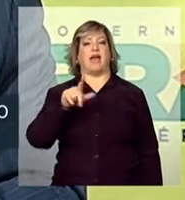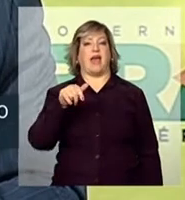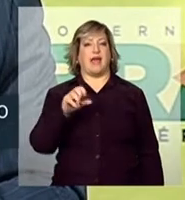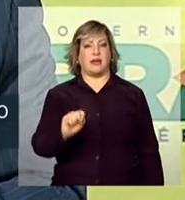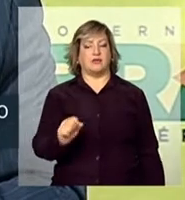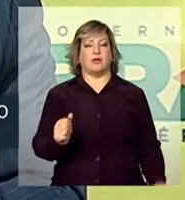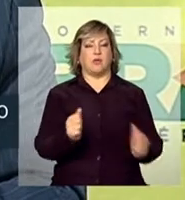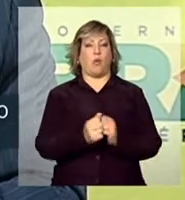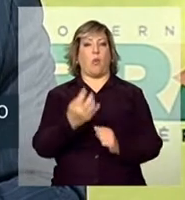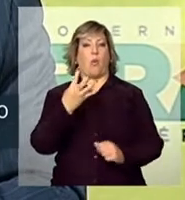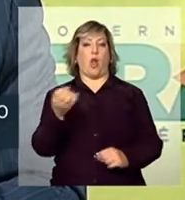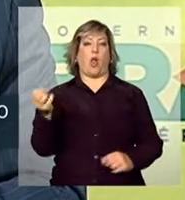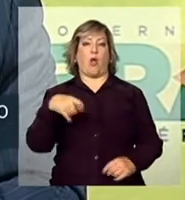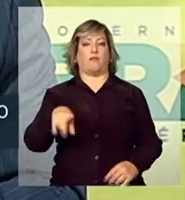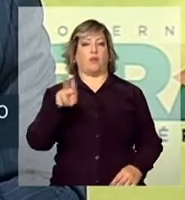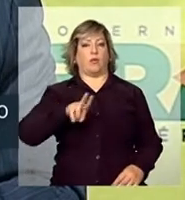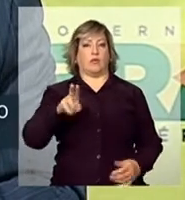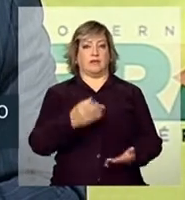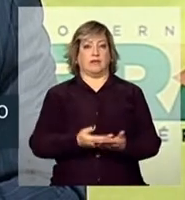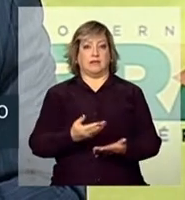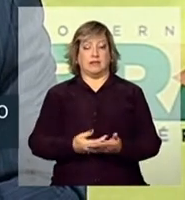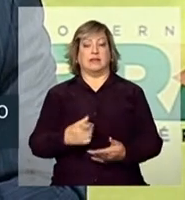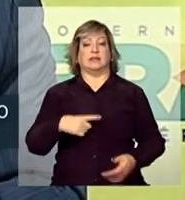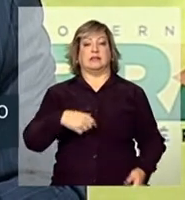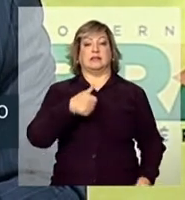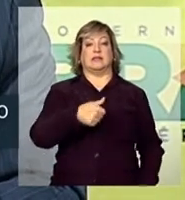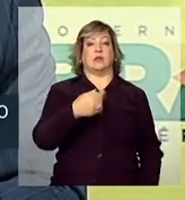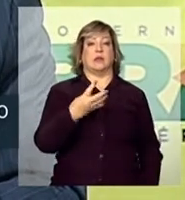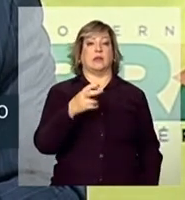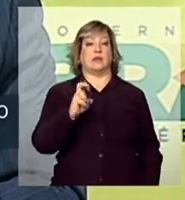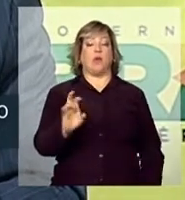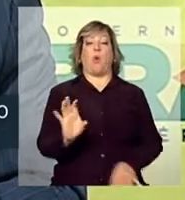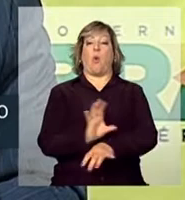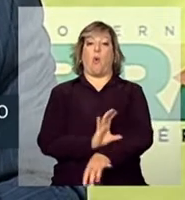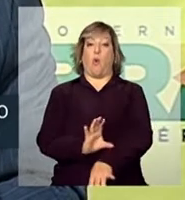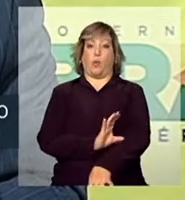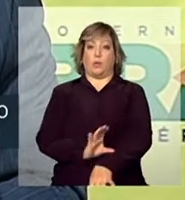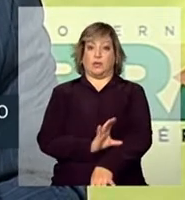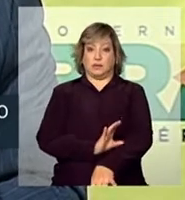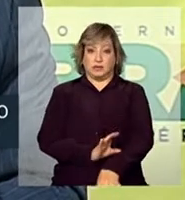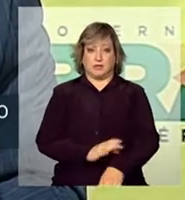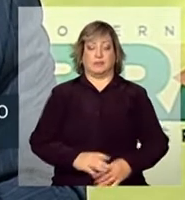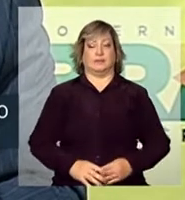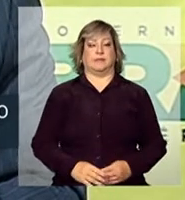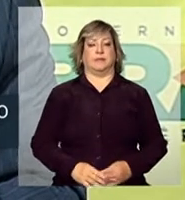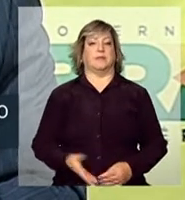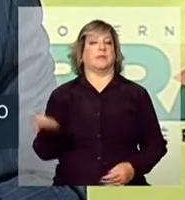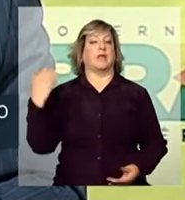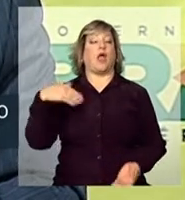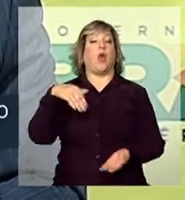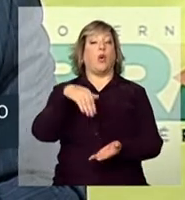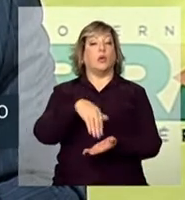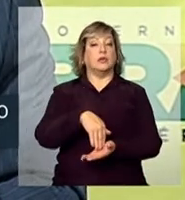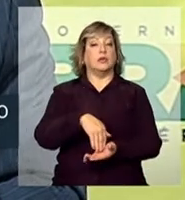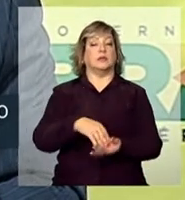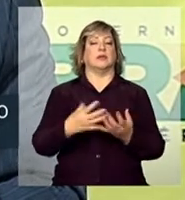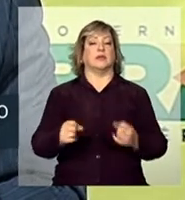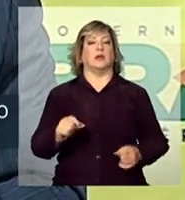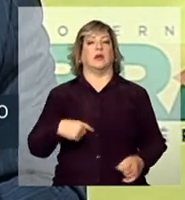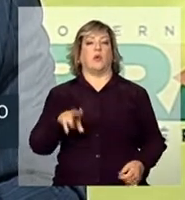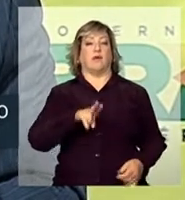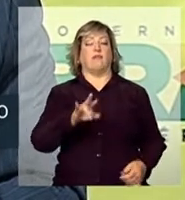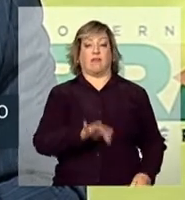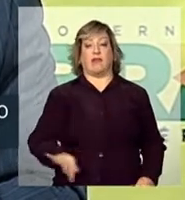vagas com as quatro novas universidades são 145 cursos a última que aderiu à Universidade Federal